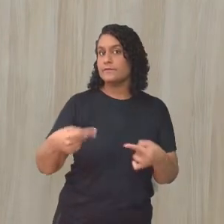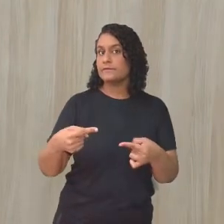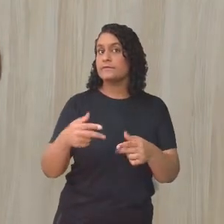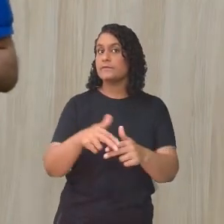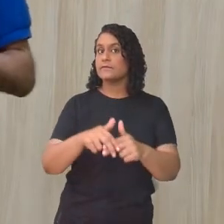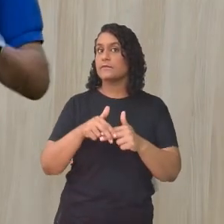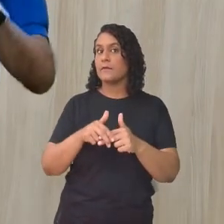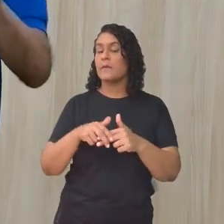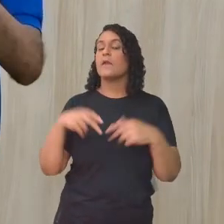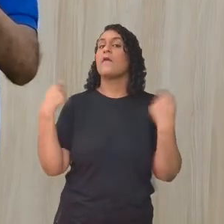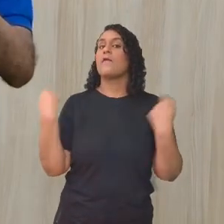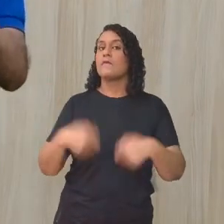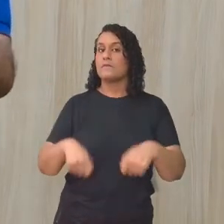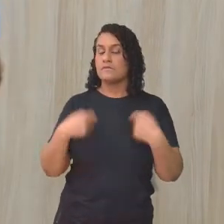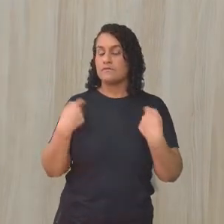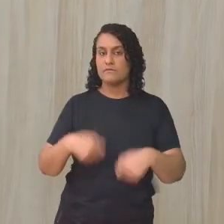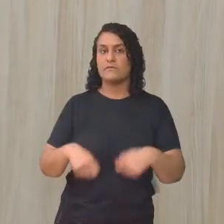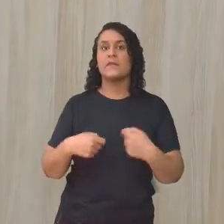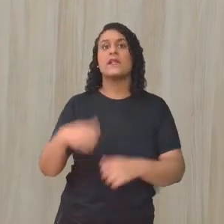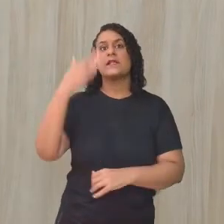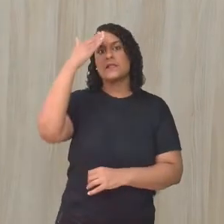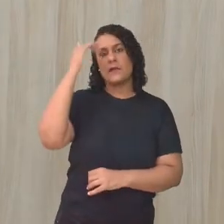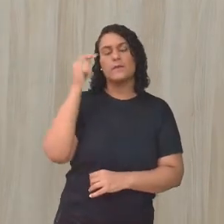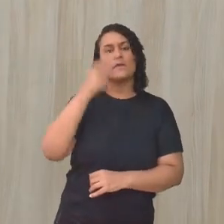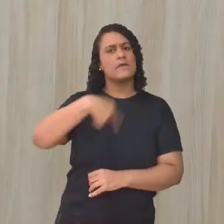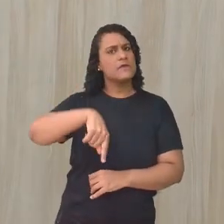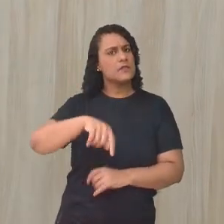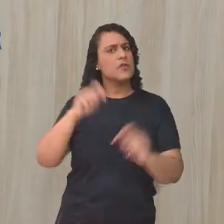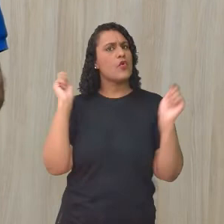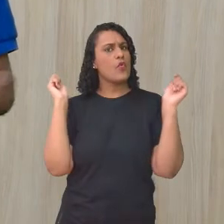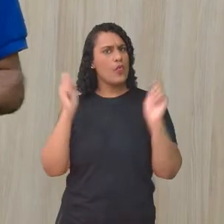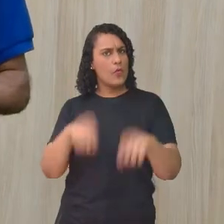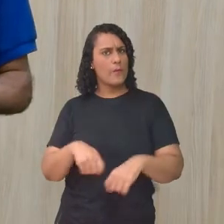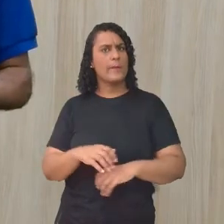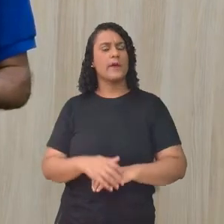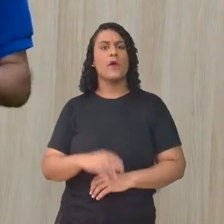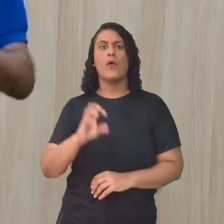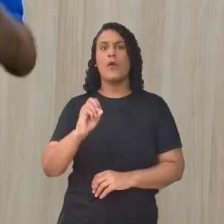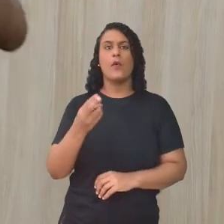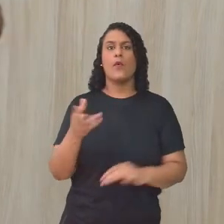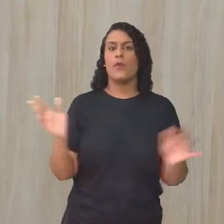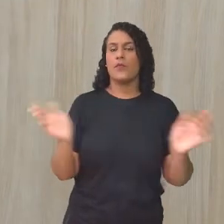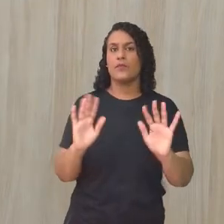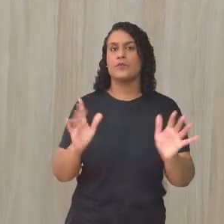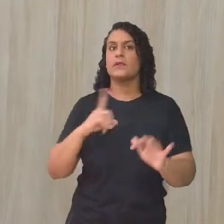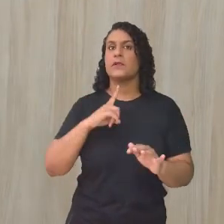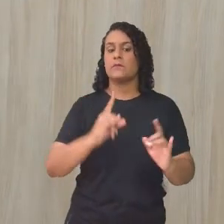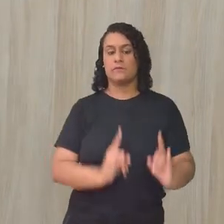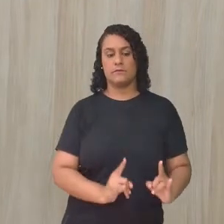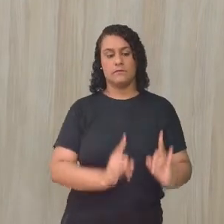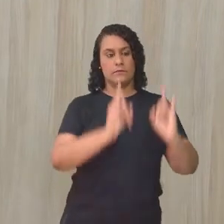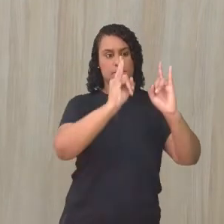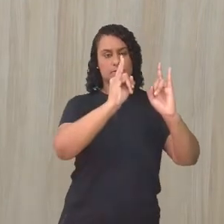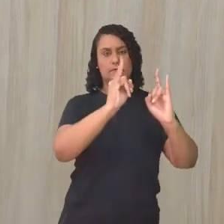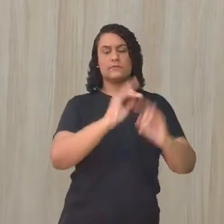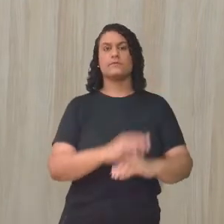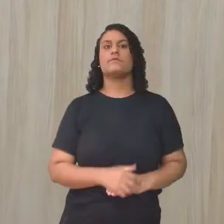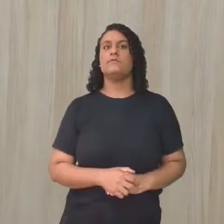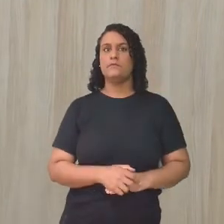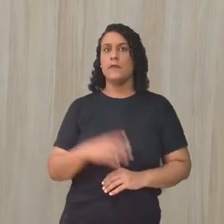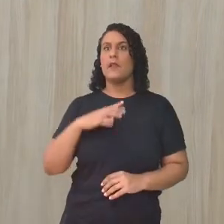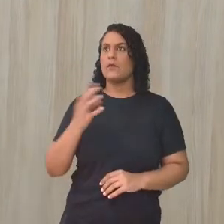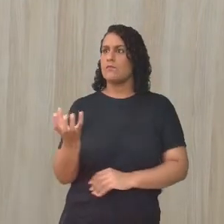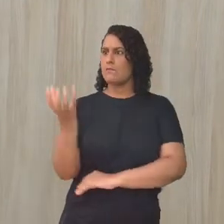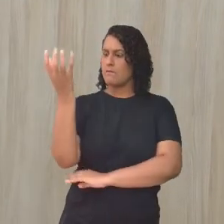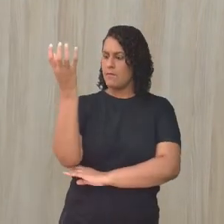desafio eu vou precisar saber se vocês conseguiram ou não lá no YouTube, tá bom? Tem um prédio e eu tenho lá um